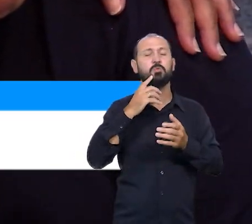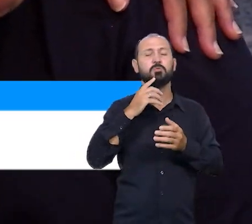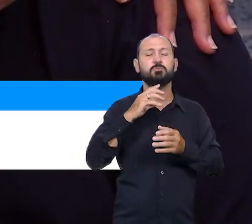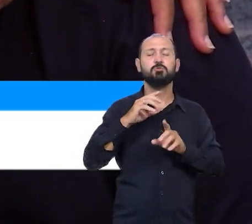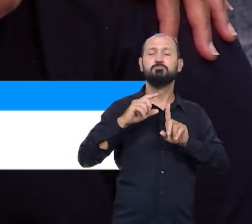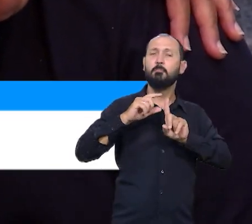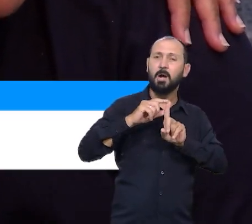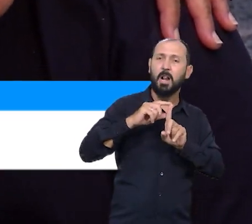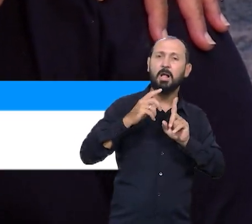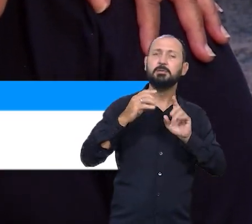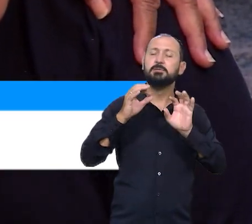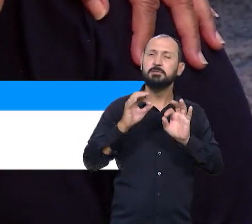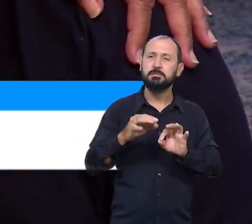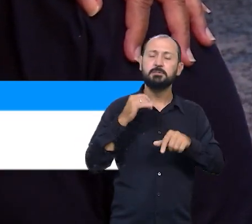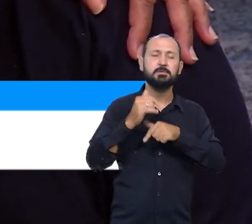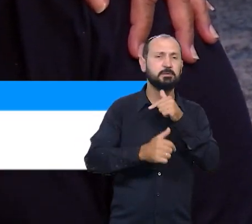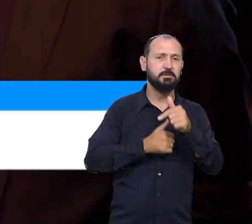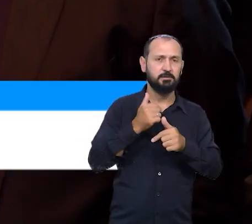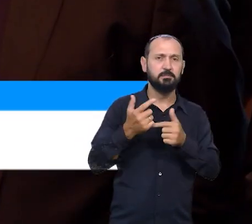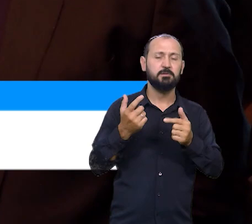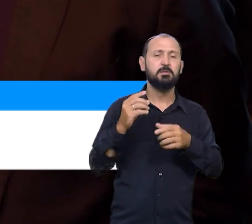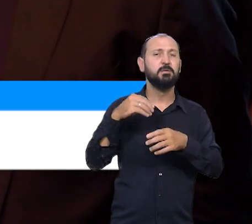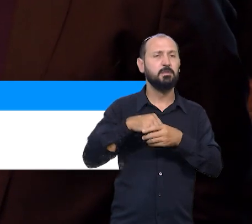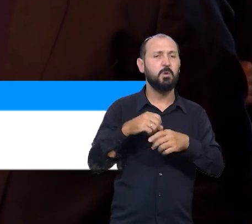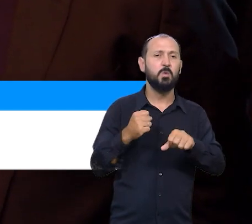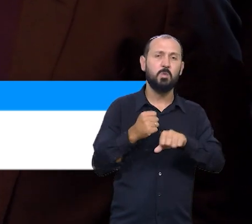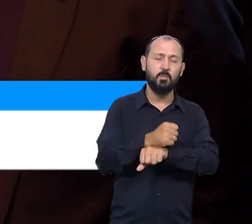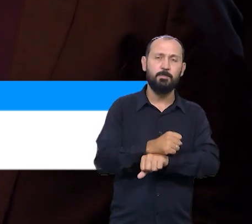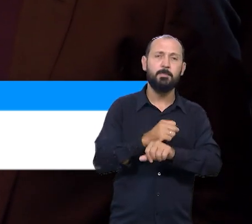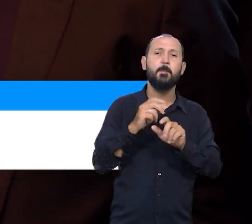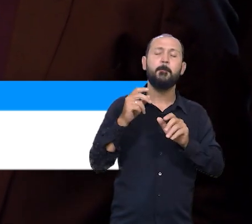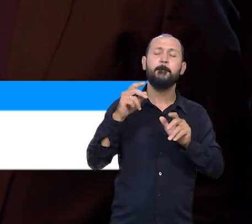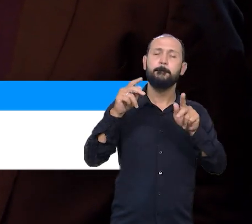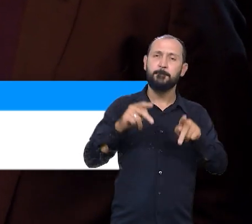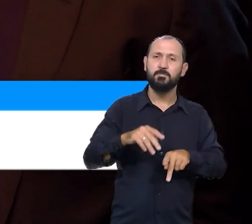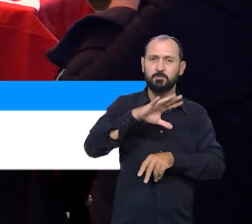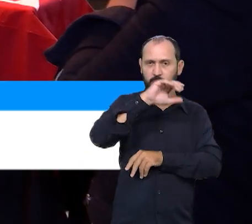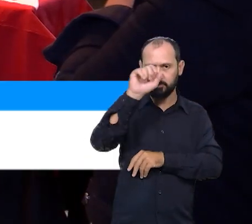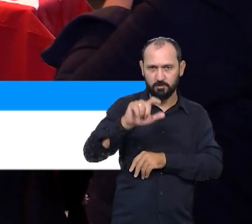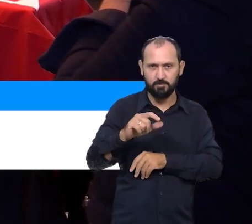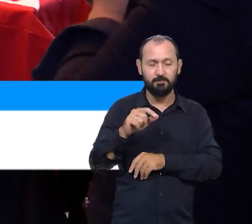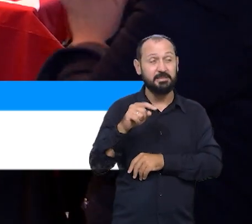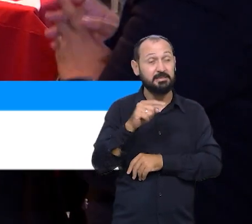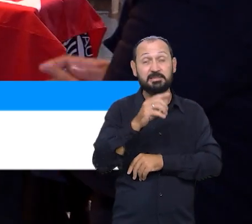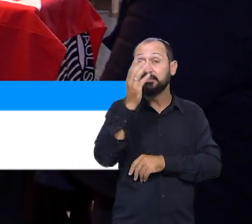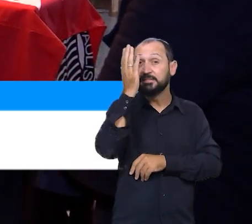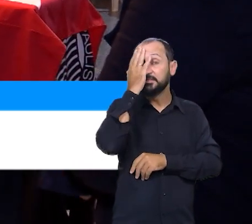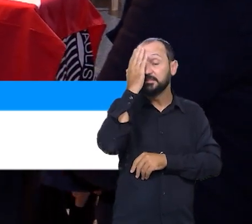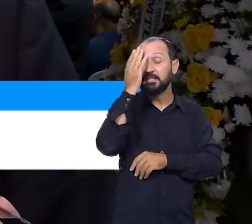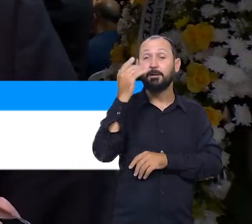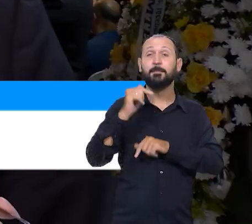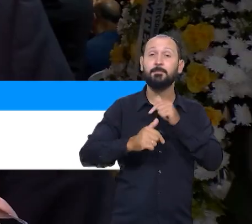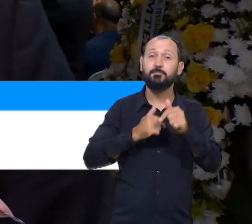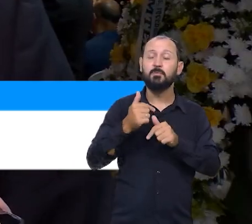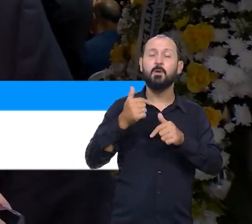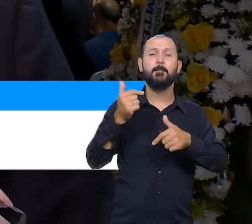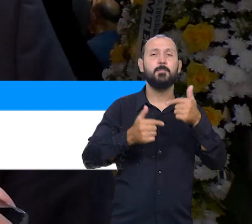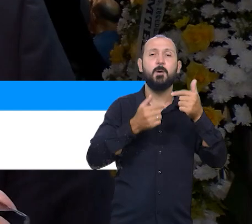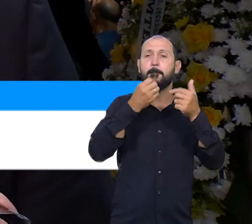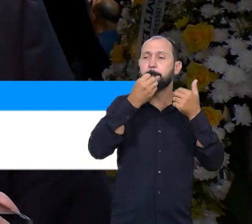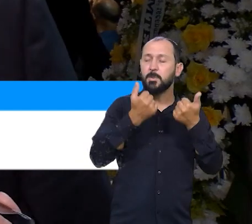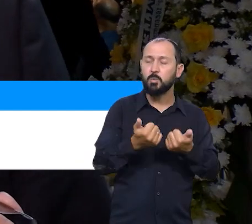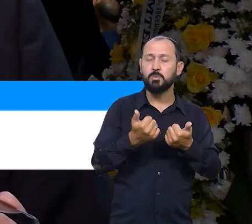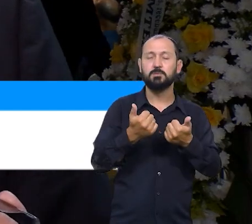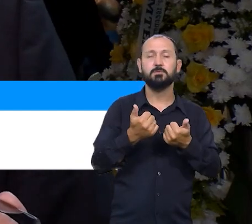um homem sério de palavra, principalmente muito trabalhador e dedicado à população do Mato Grosso do Sul. Um homem que